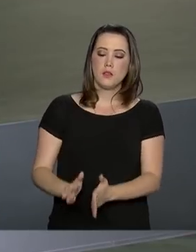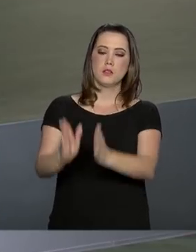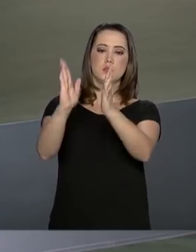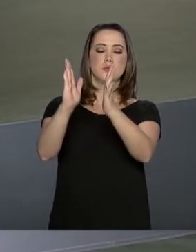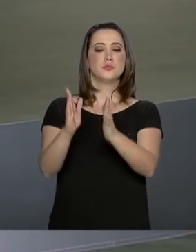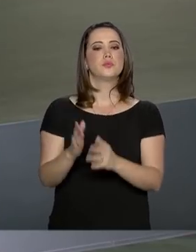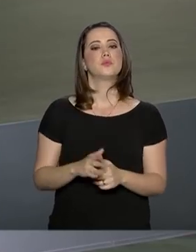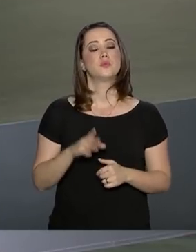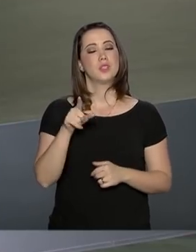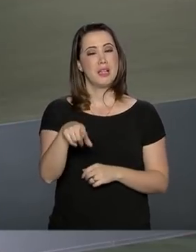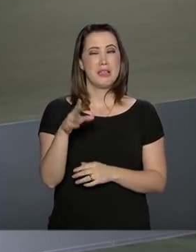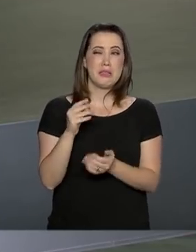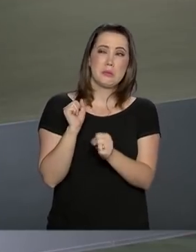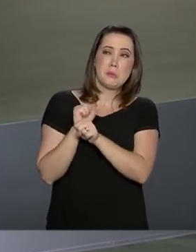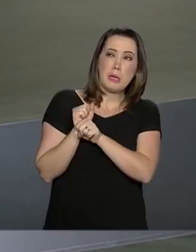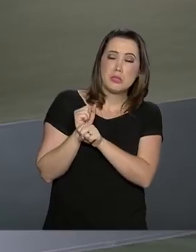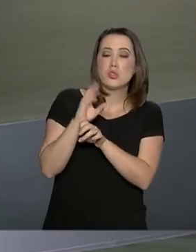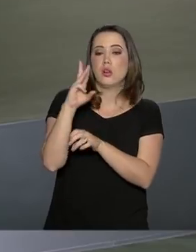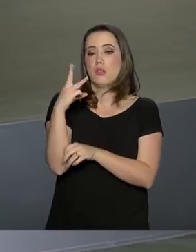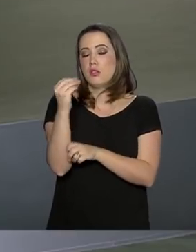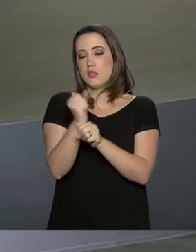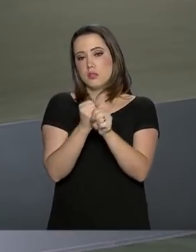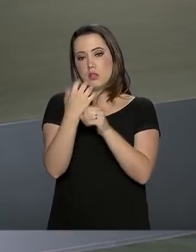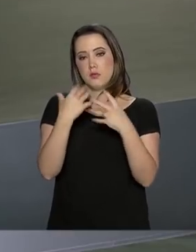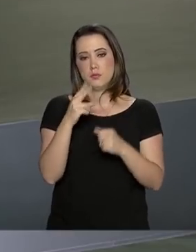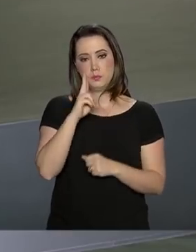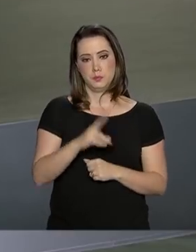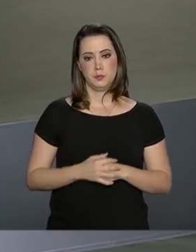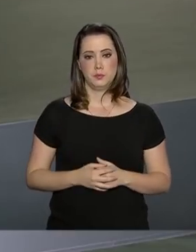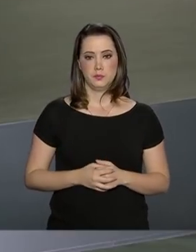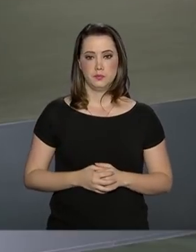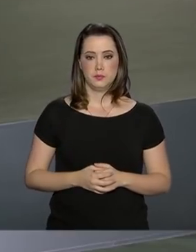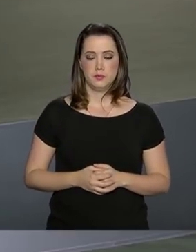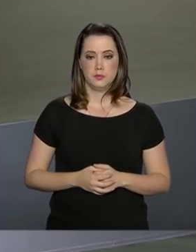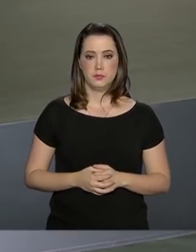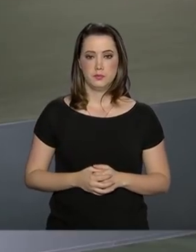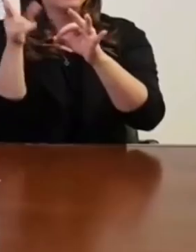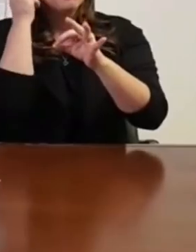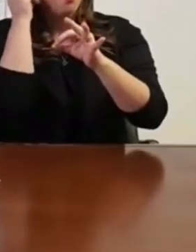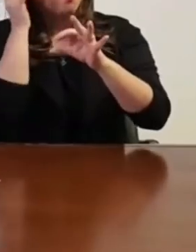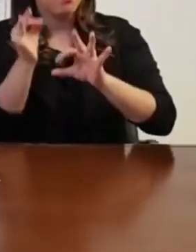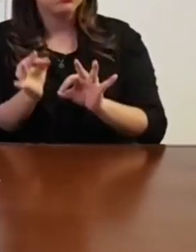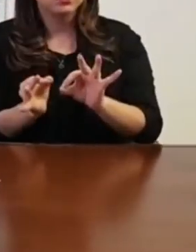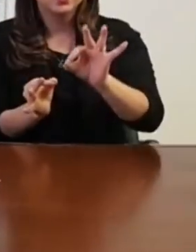em construção há 30 anos. Vamos ouvir.